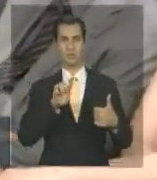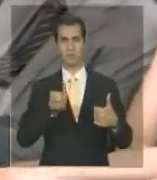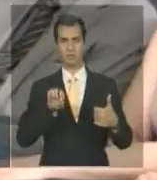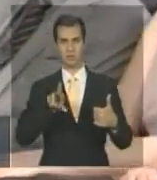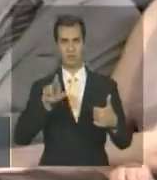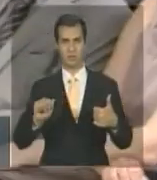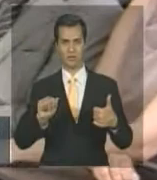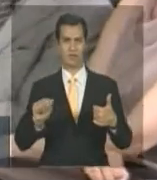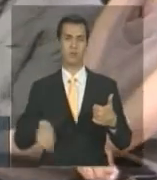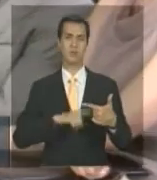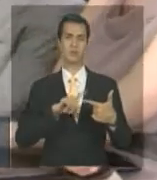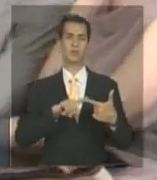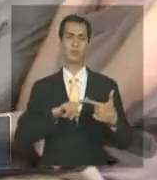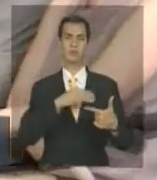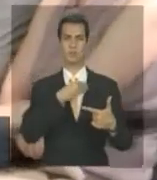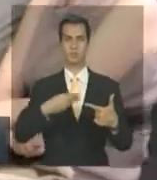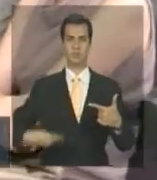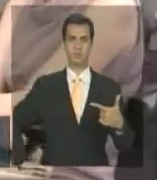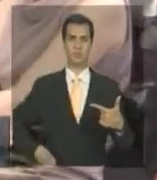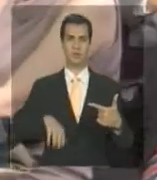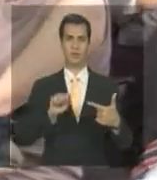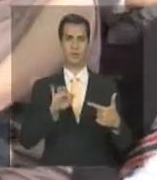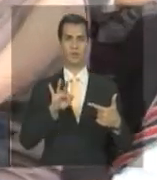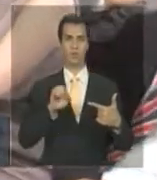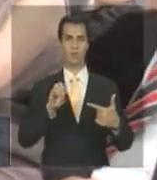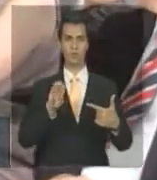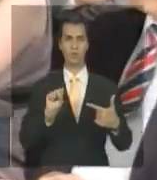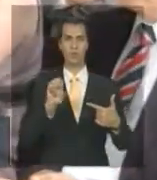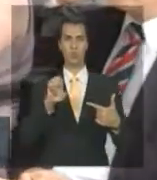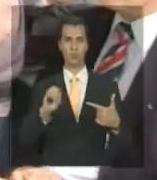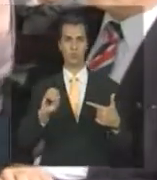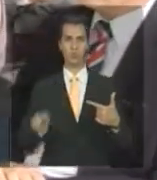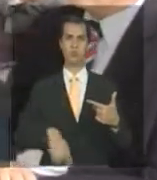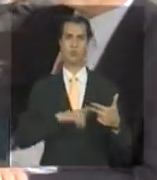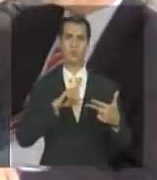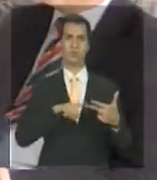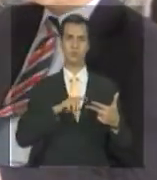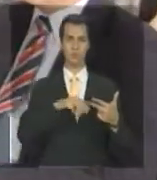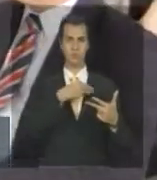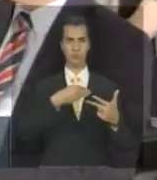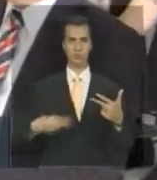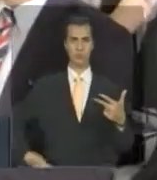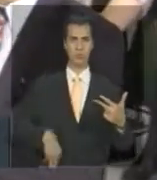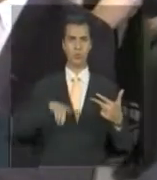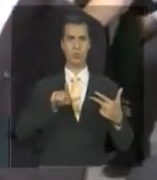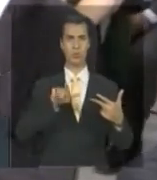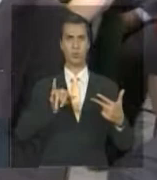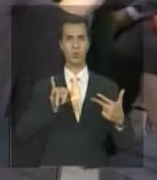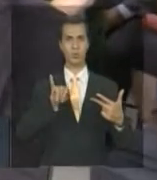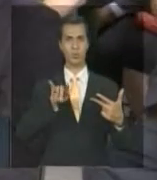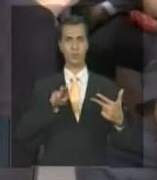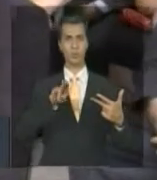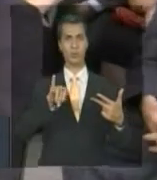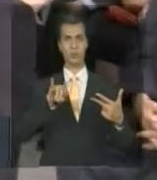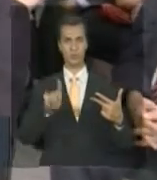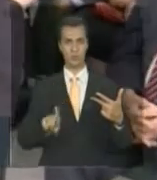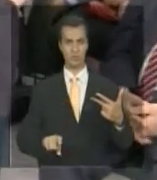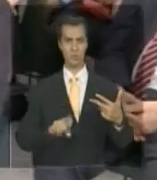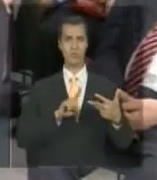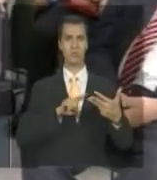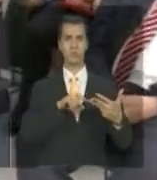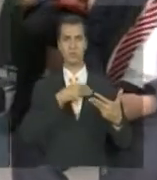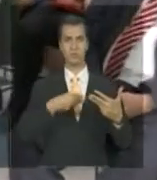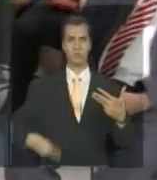Integração Nacional, Afonso Florence, do Desenvolvimento Agrário, Luiz Sérgio, da Pesca,